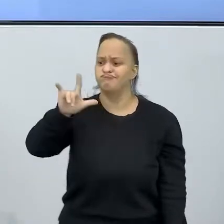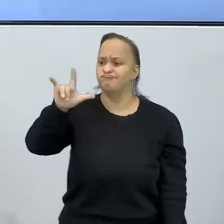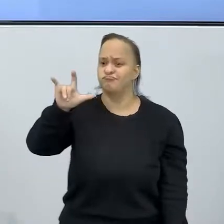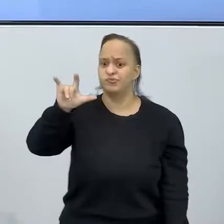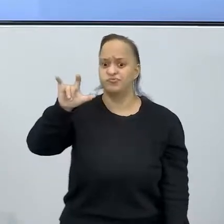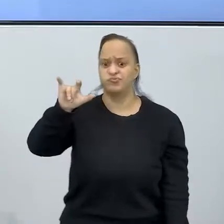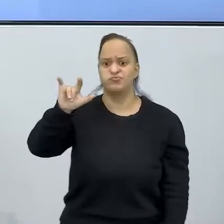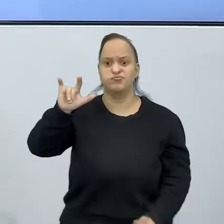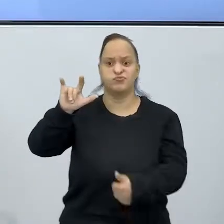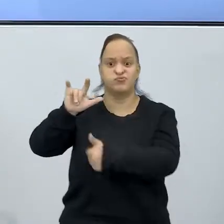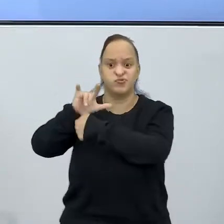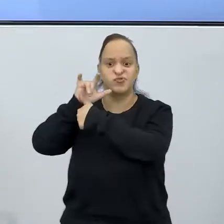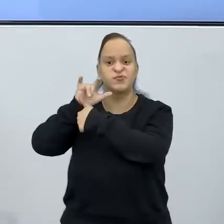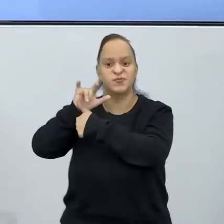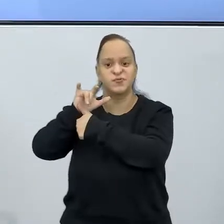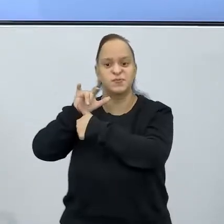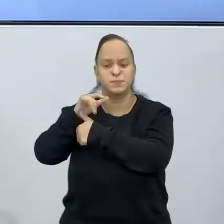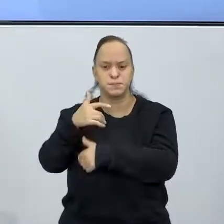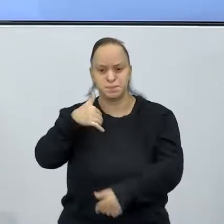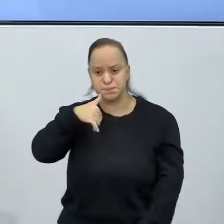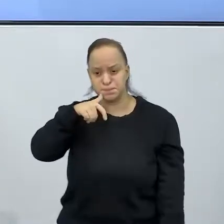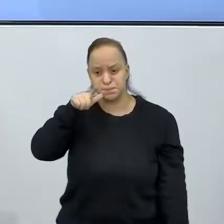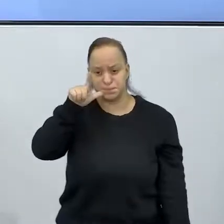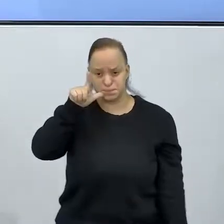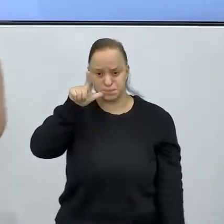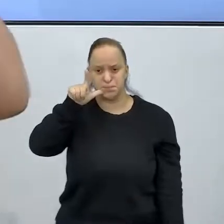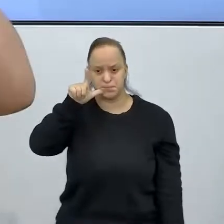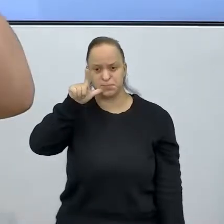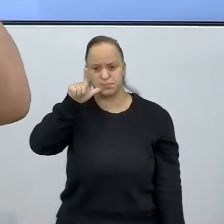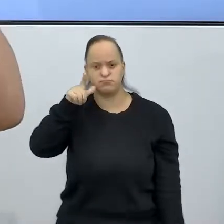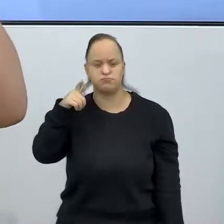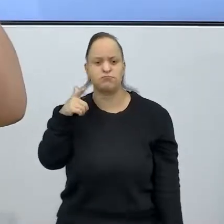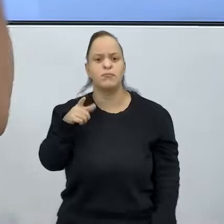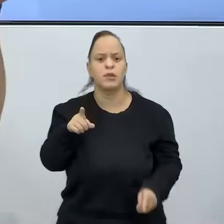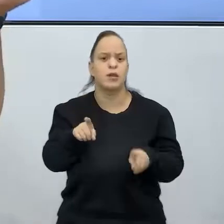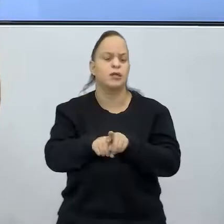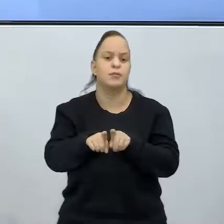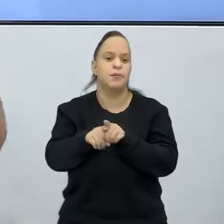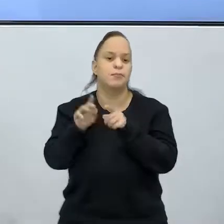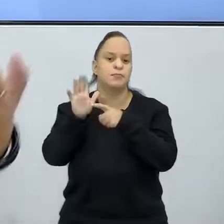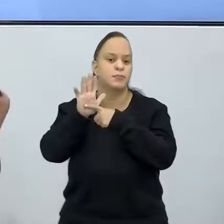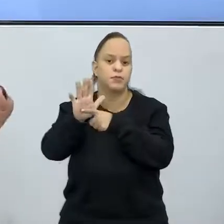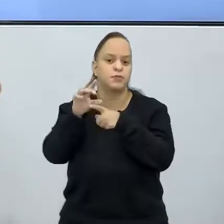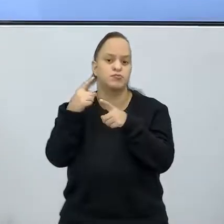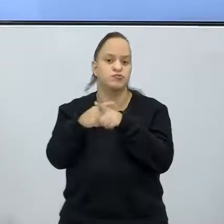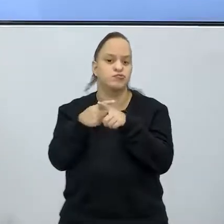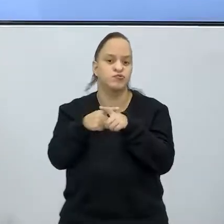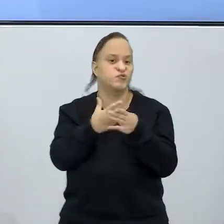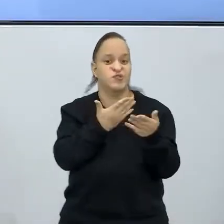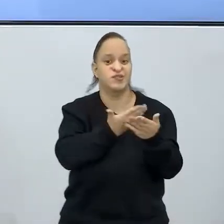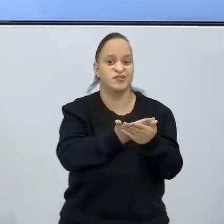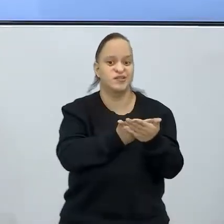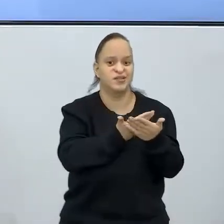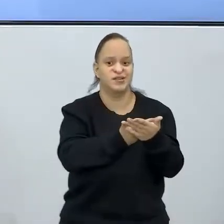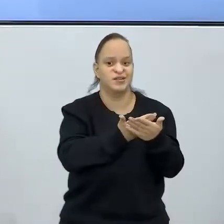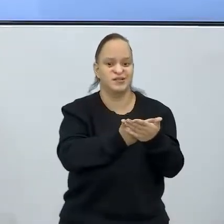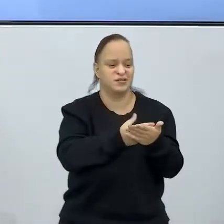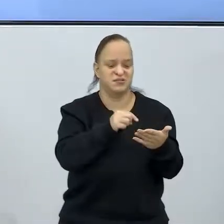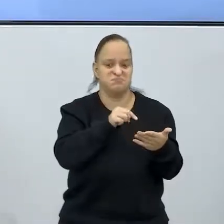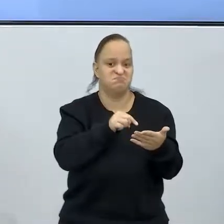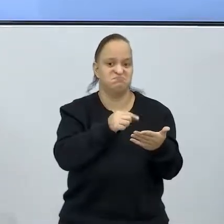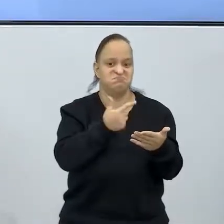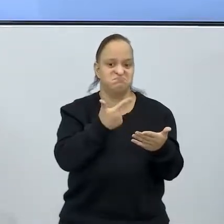recomendo. E ontem, e aí isso mostra por que também não está na aula, porque obviamente não deu tempo de passar por direitos